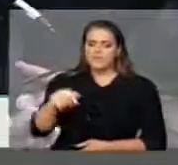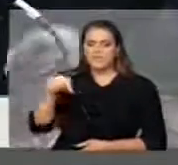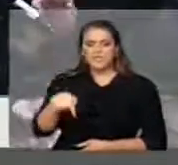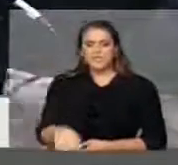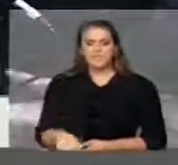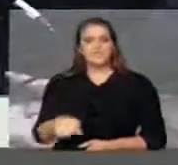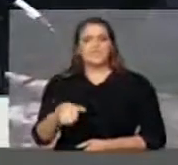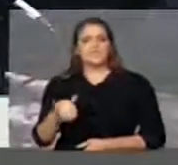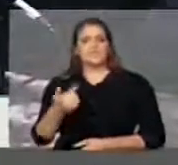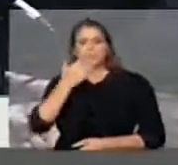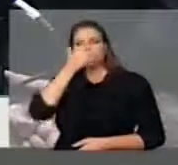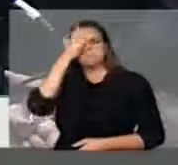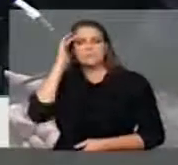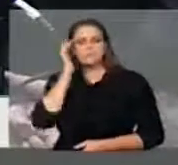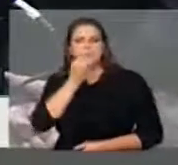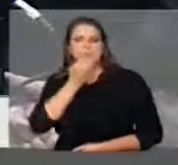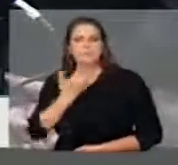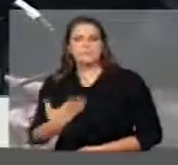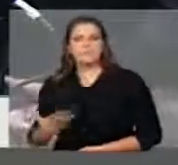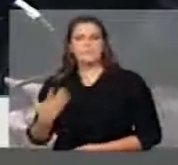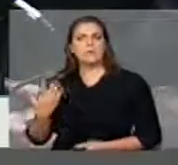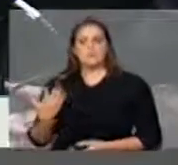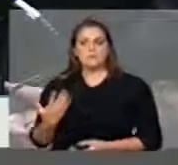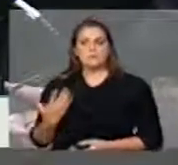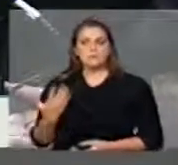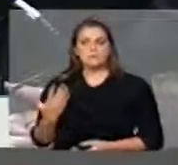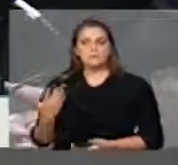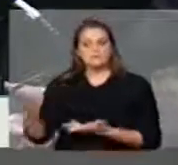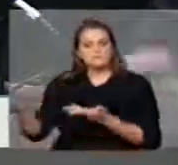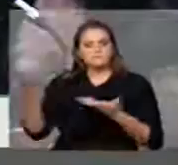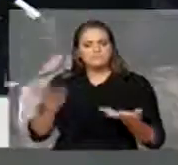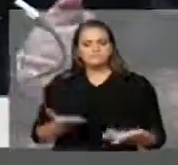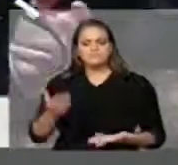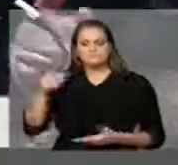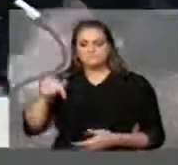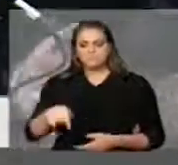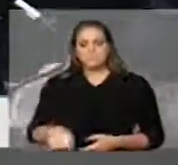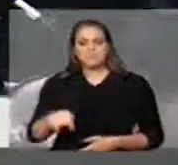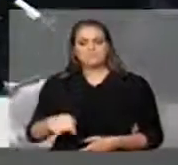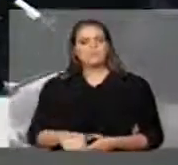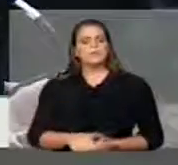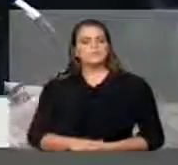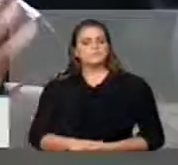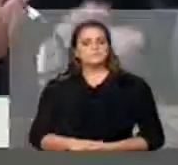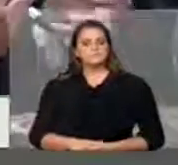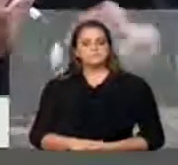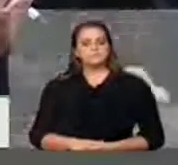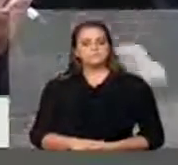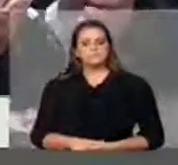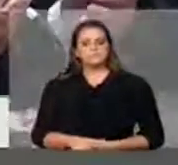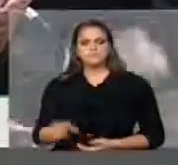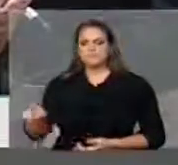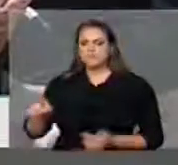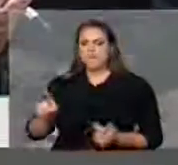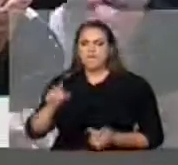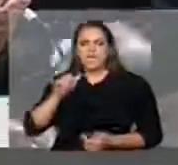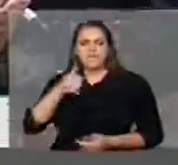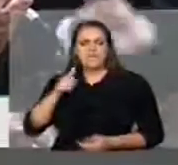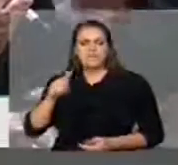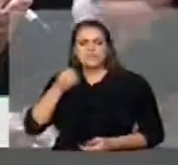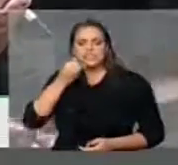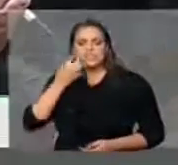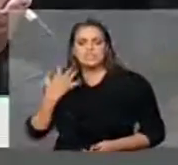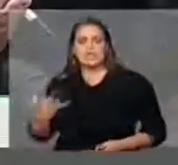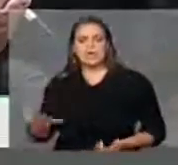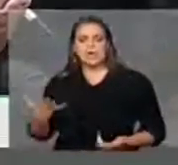costumes aqui na casa do povo brasileiro, para que nós possamos receber dele essa energia positiva, essa